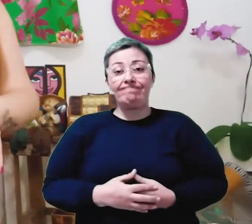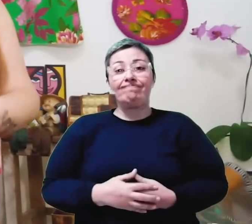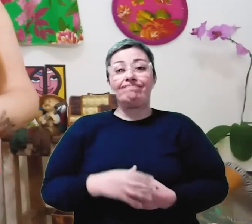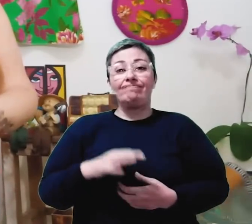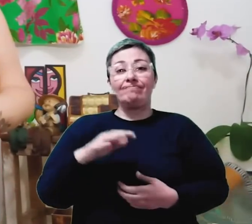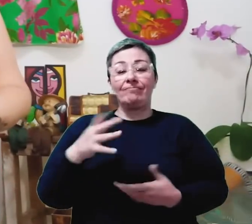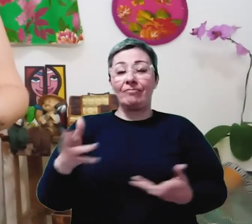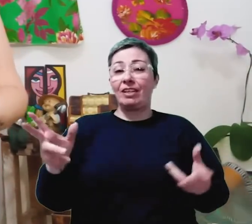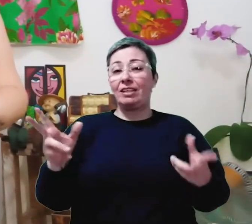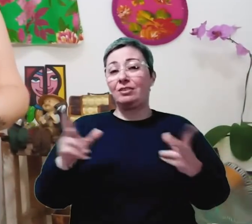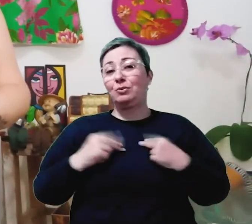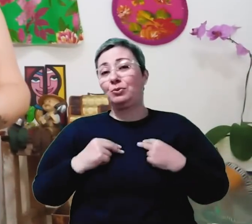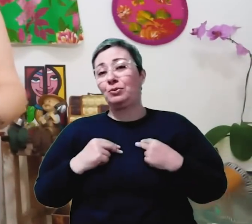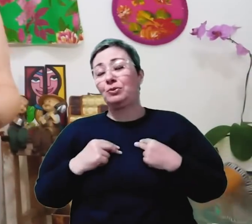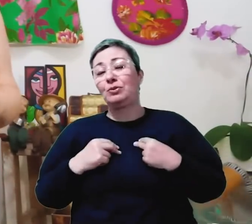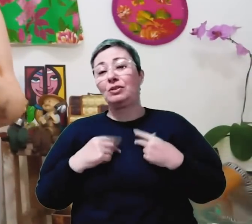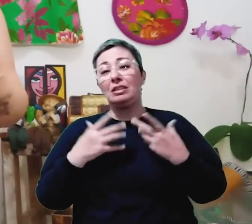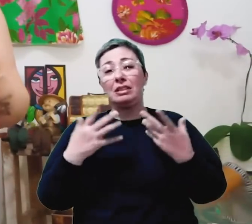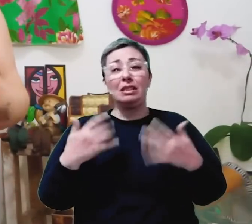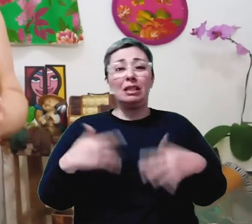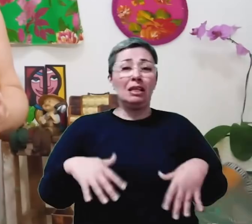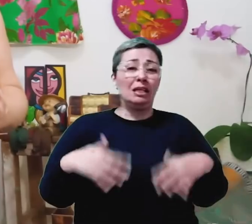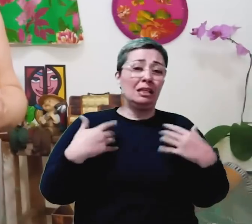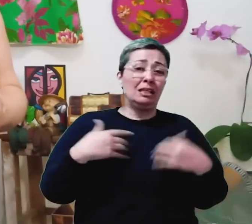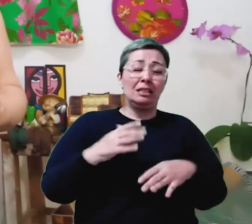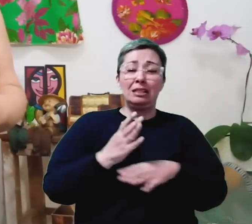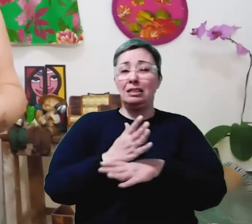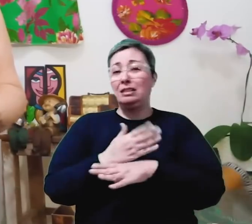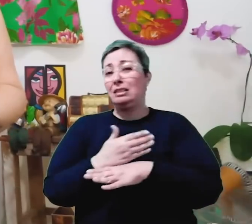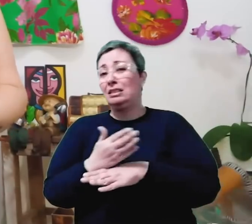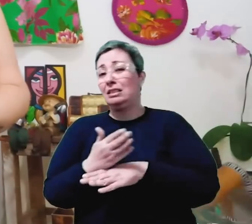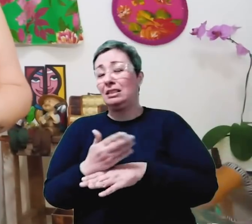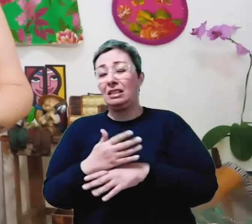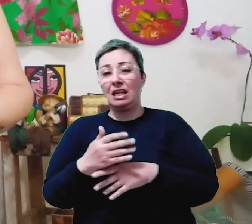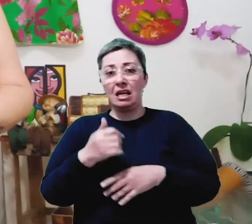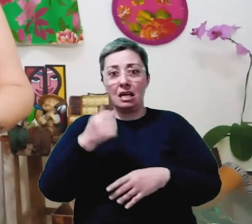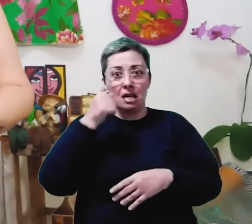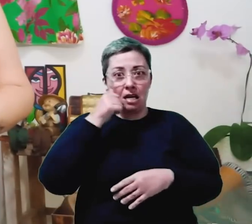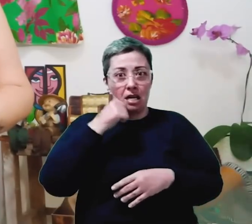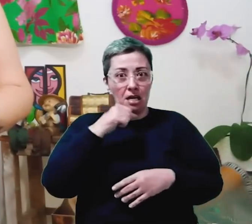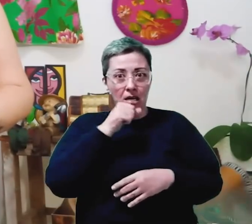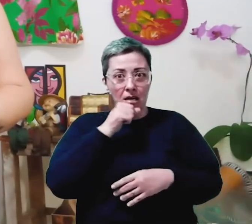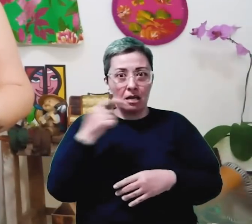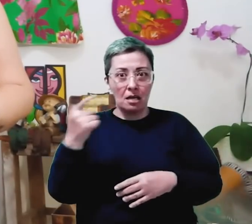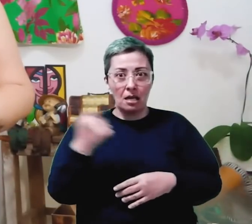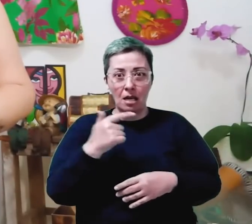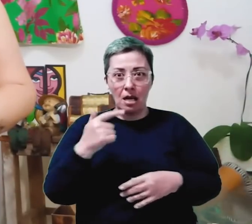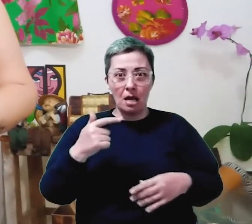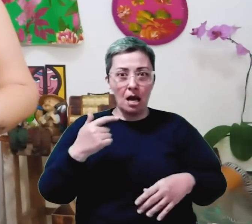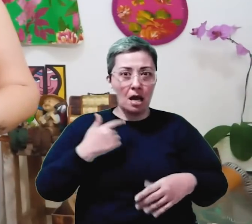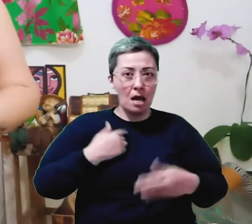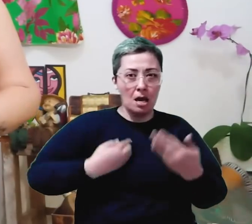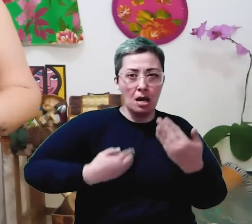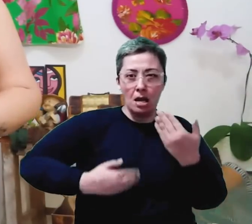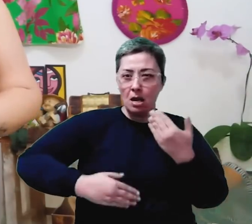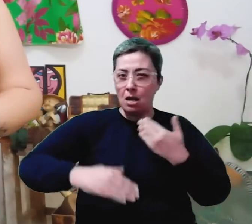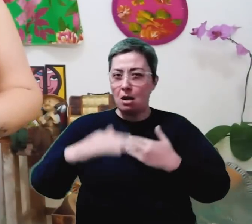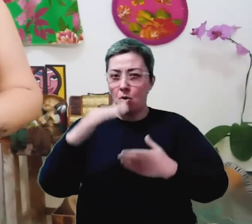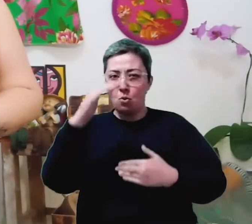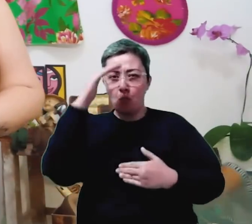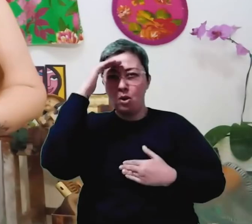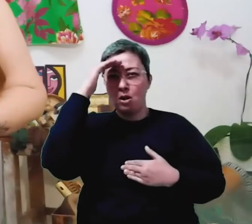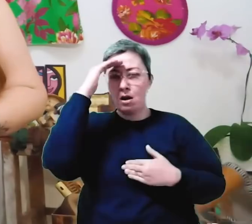Ai, caramba, que distração! A madrasta ficou ainda mais